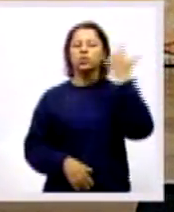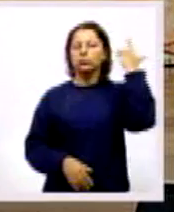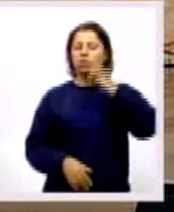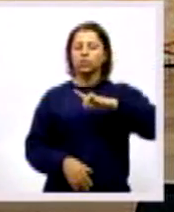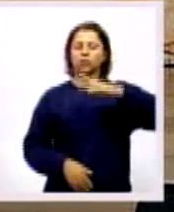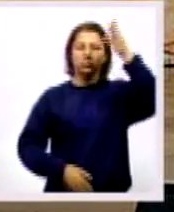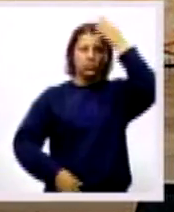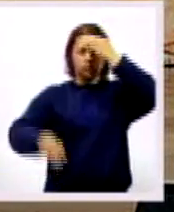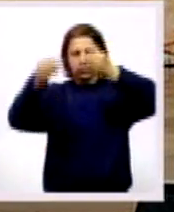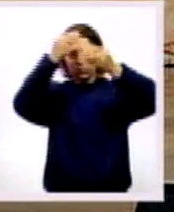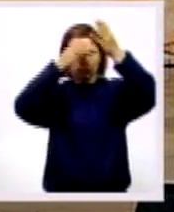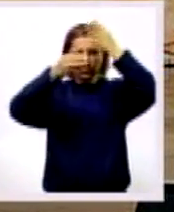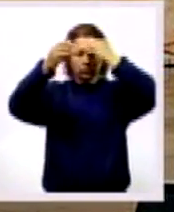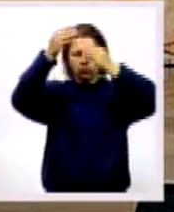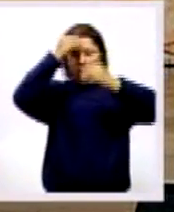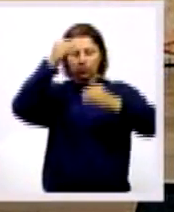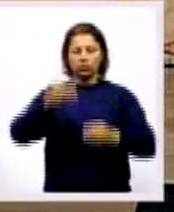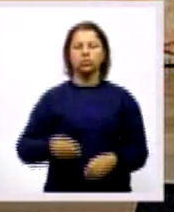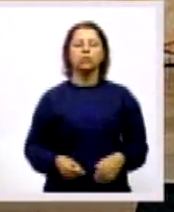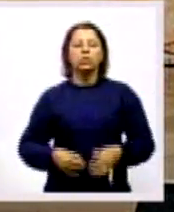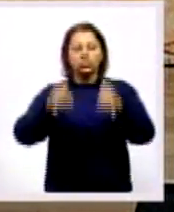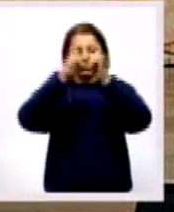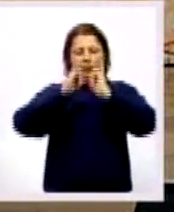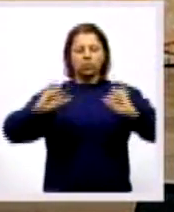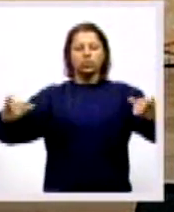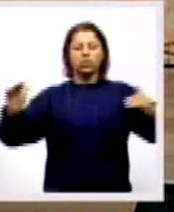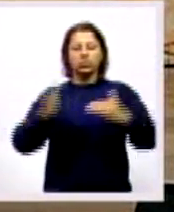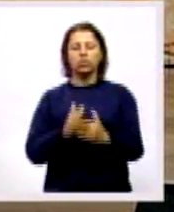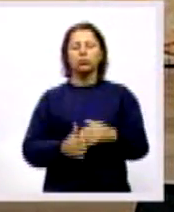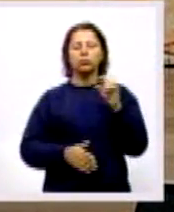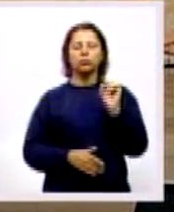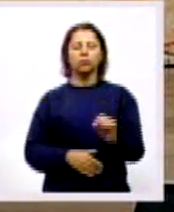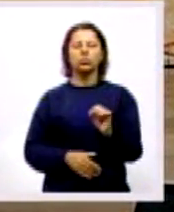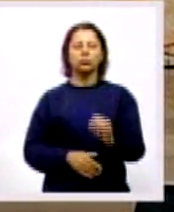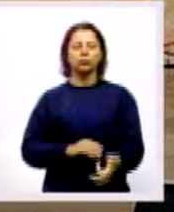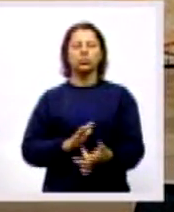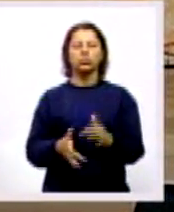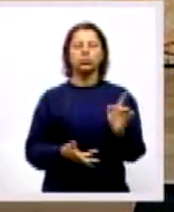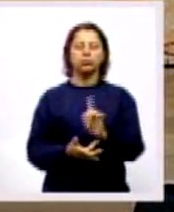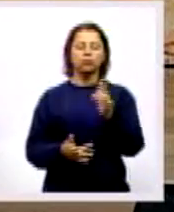isso daqui, e diz até mesmo que ele não disse.